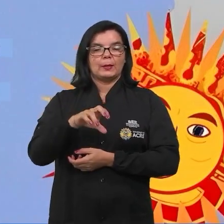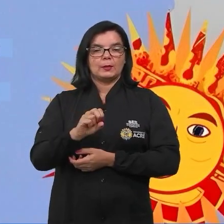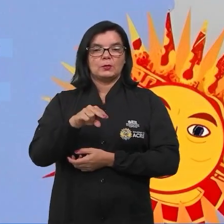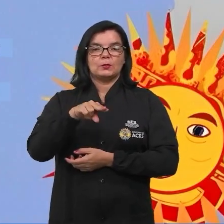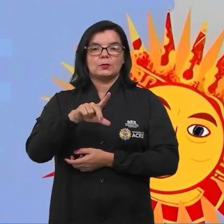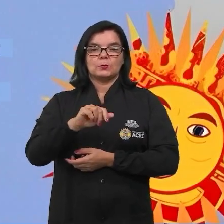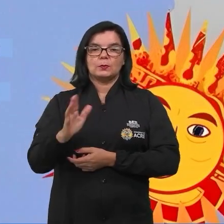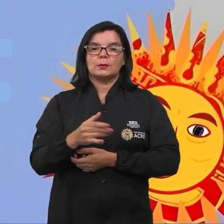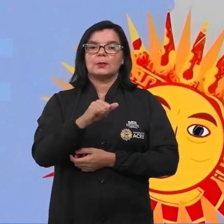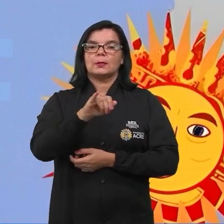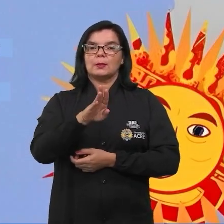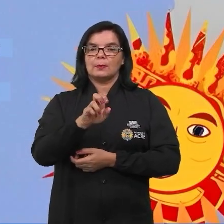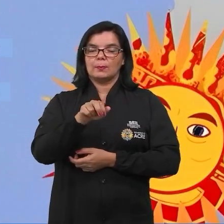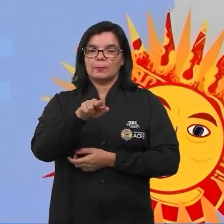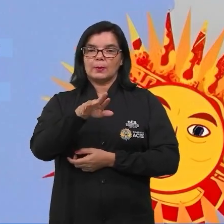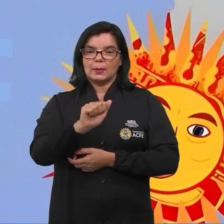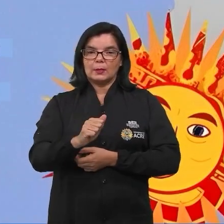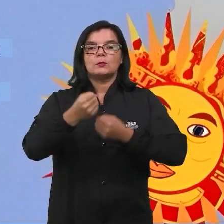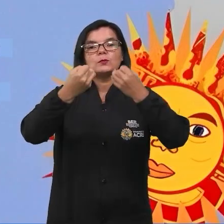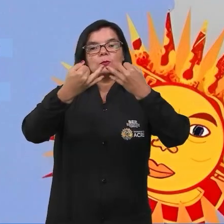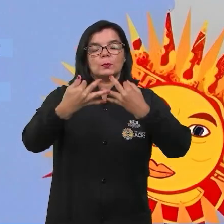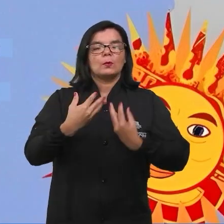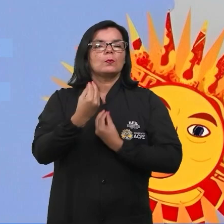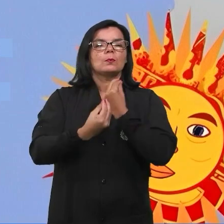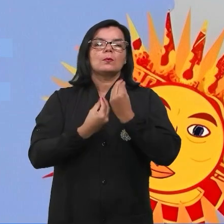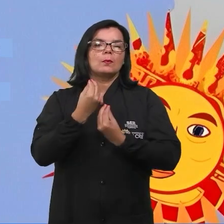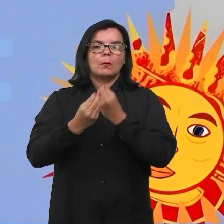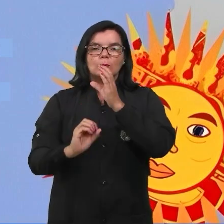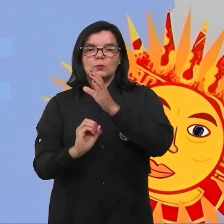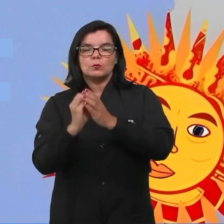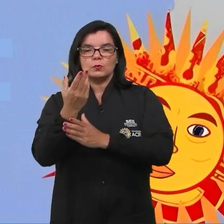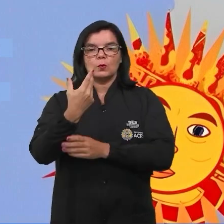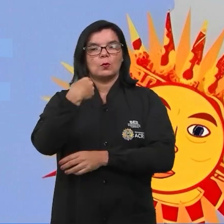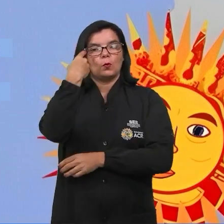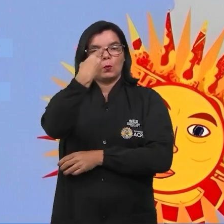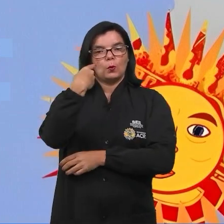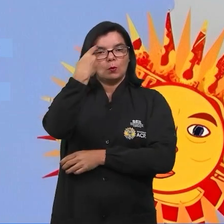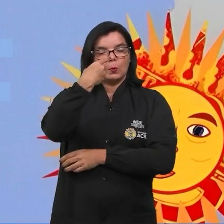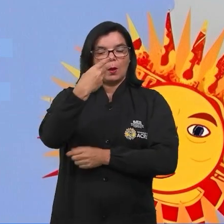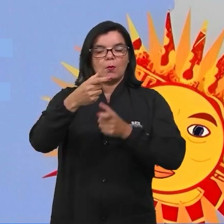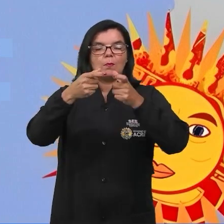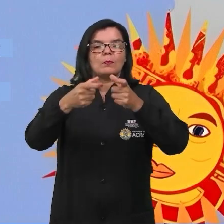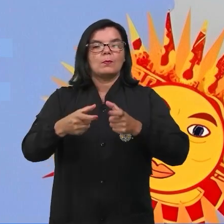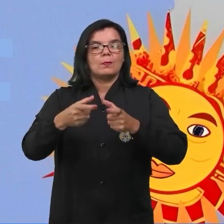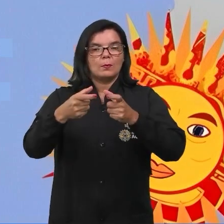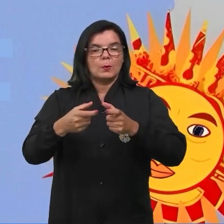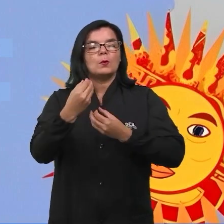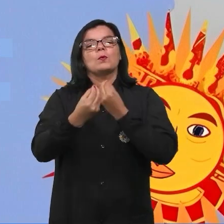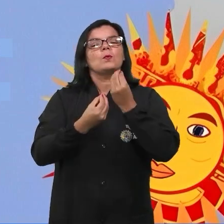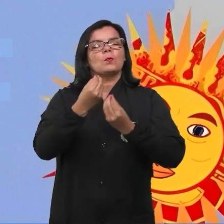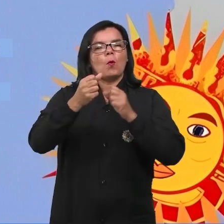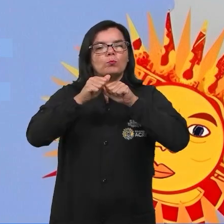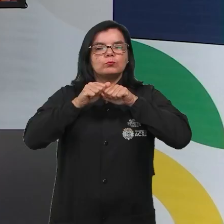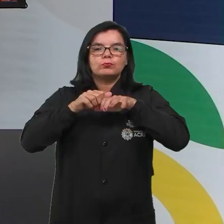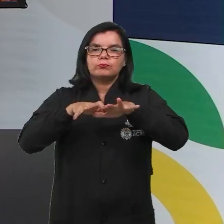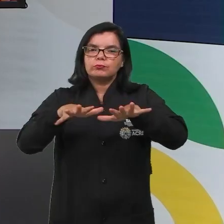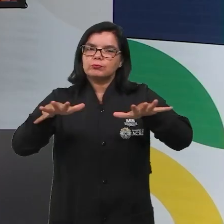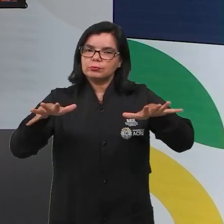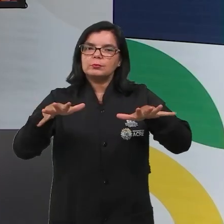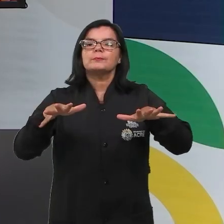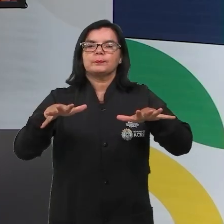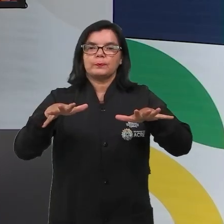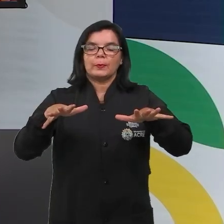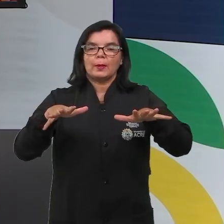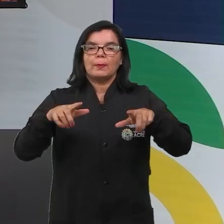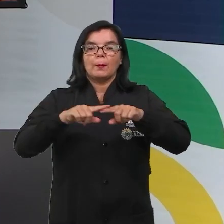falamos aqui na aula anterior sobre ela. Falamos como se formou o espanhol dentro daquela localidade e como é que ele se expandiu aqui